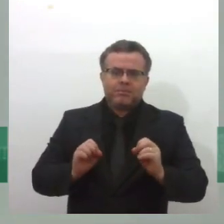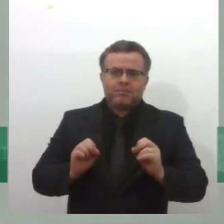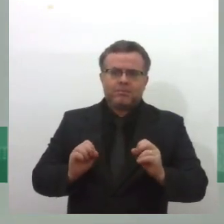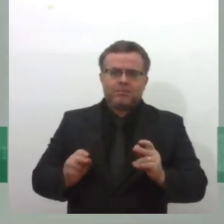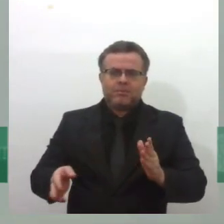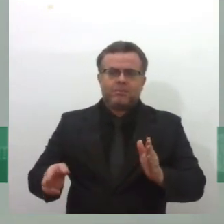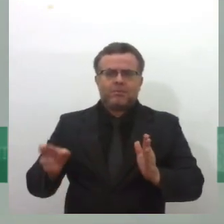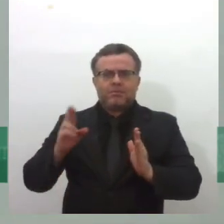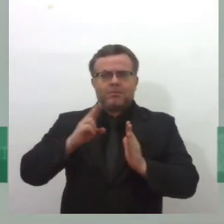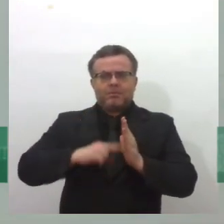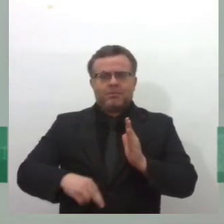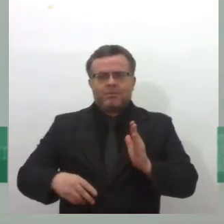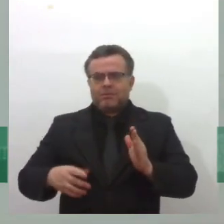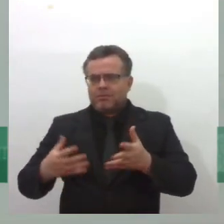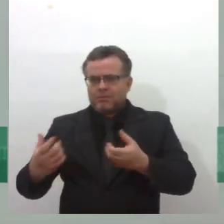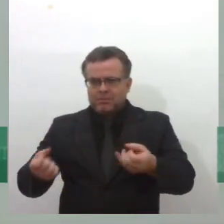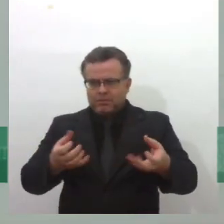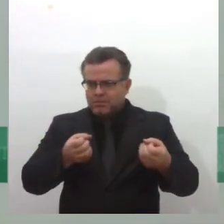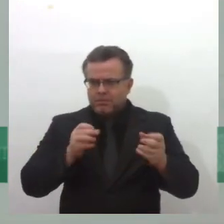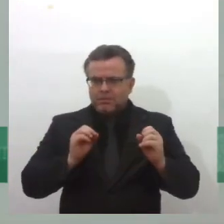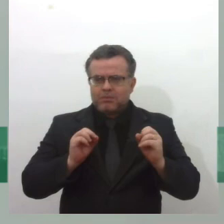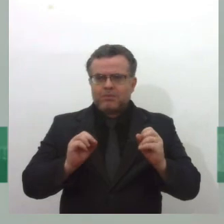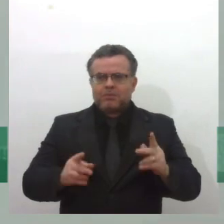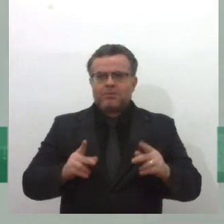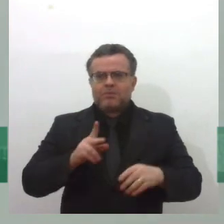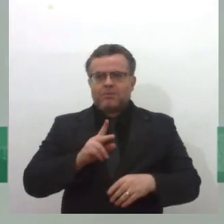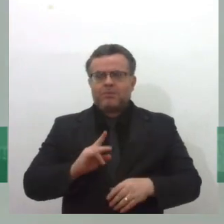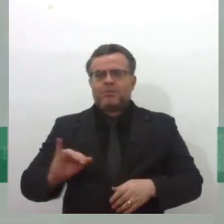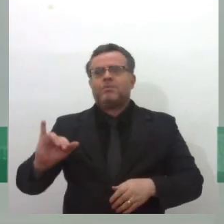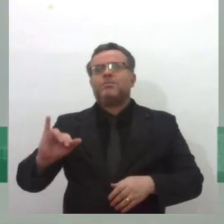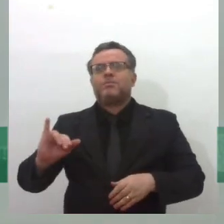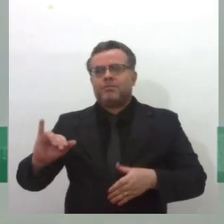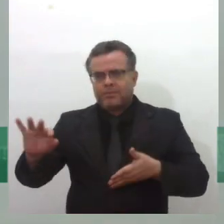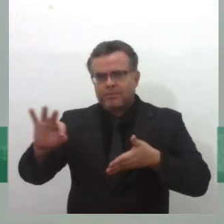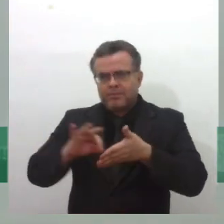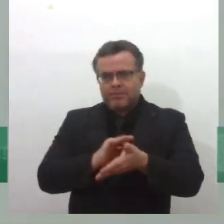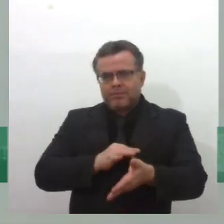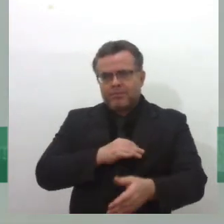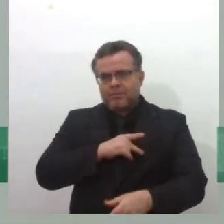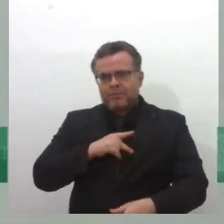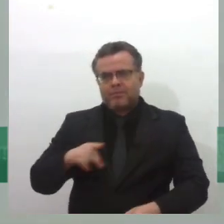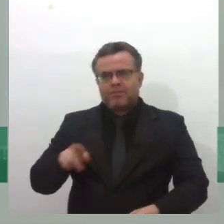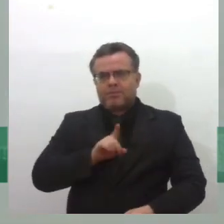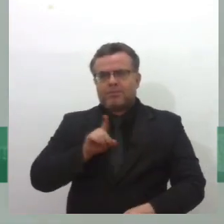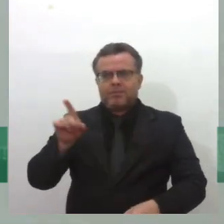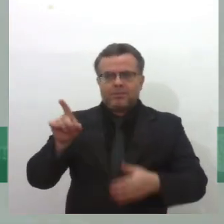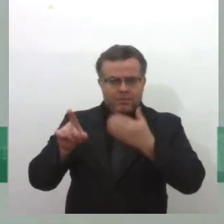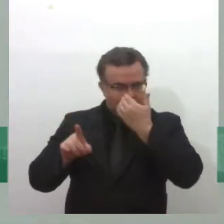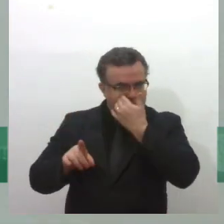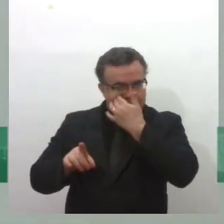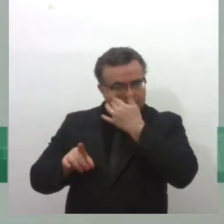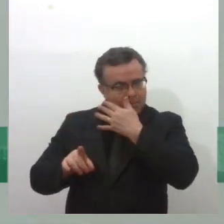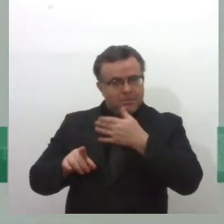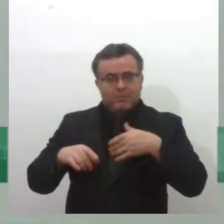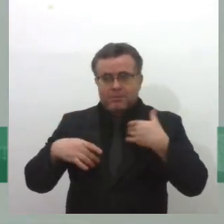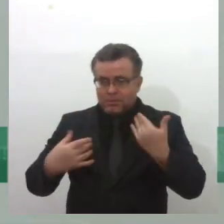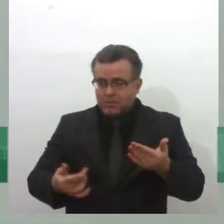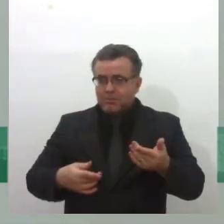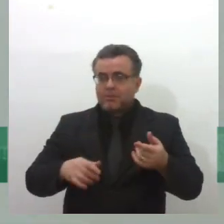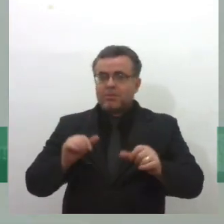seja aprovado lá, irá para a sanção do presidente. Caso eles façam alguma